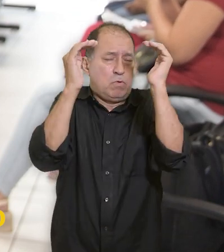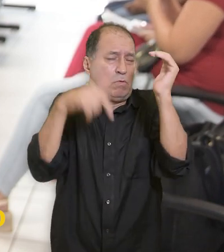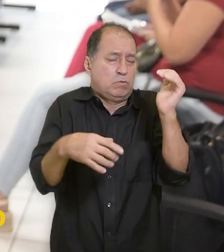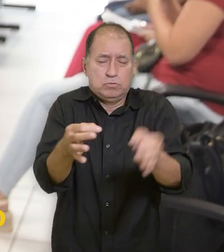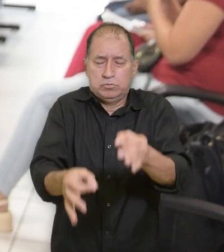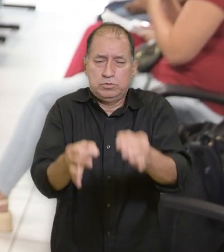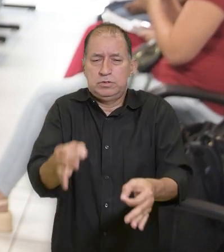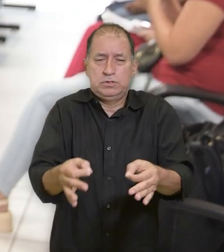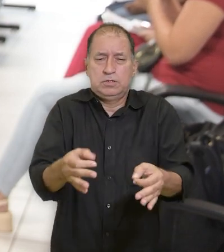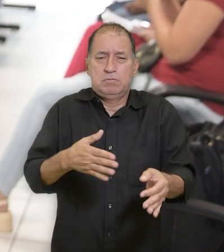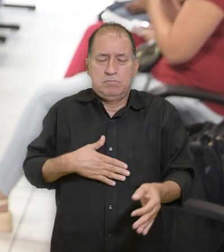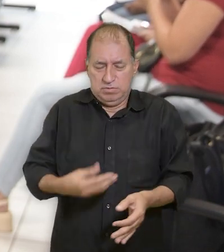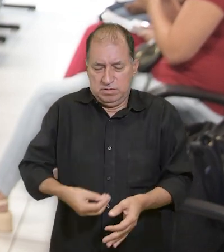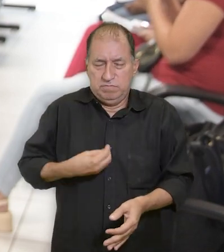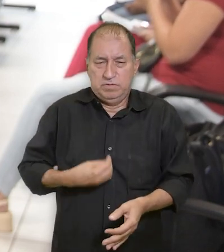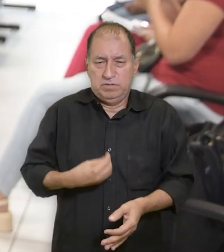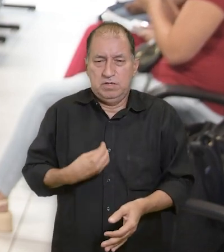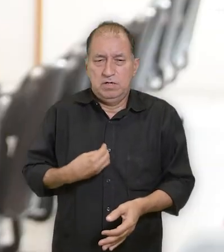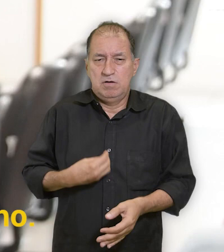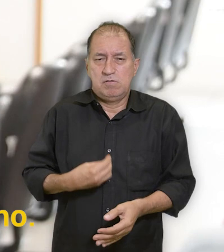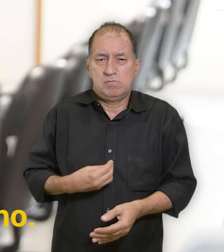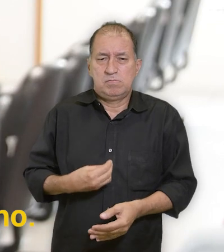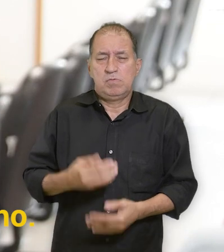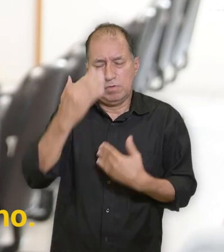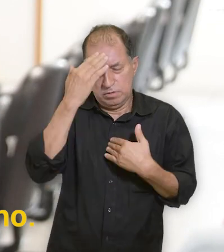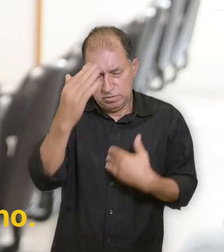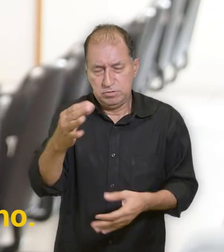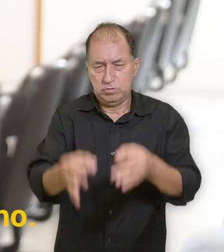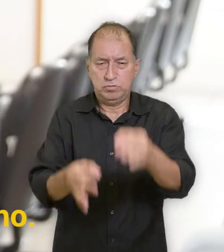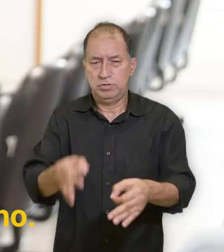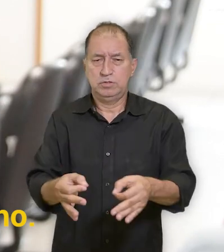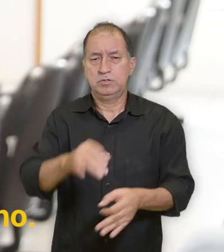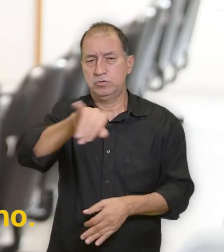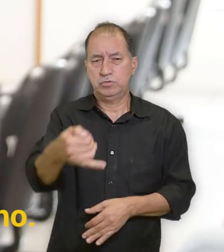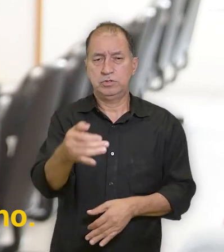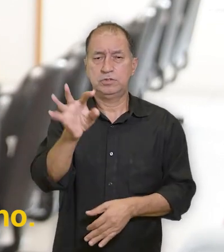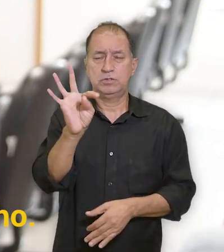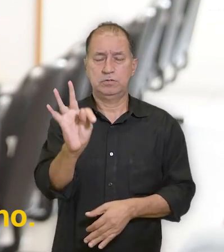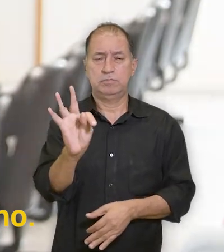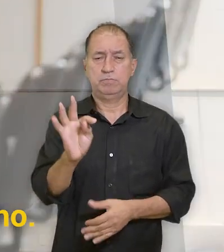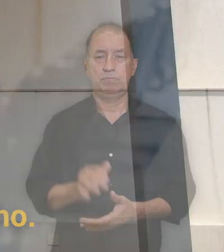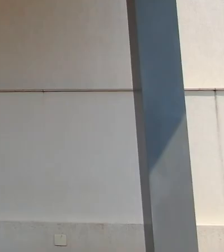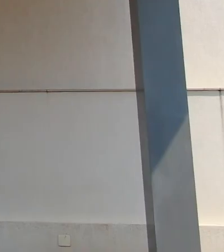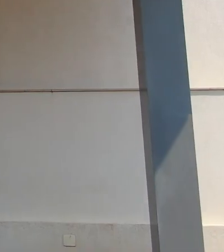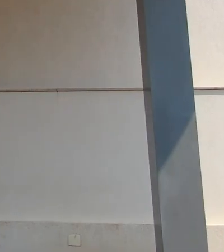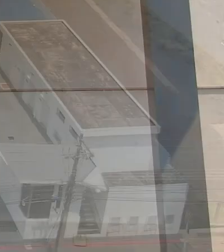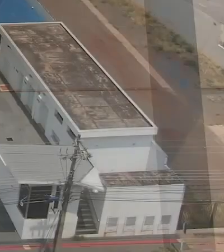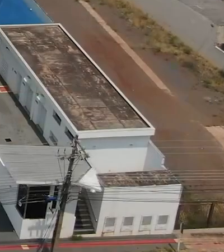agradeço muito ao tribunal, aos juízes aqui. Devo tudo a minha vida à Justiça do Trabalho.